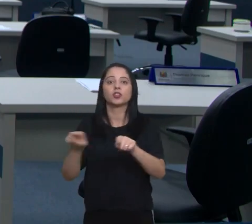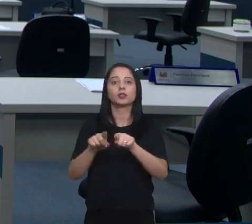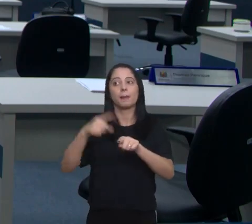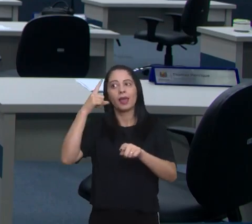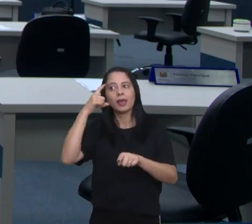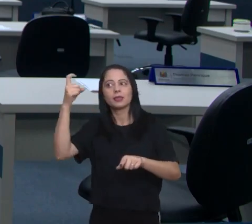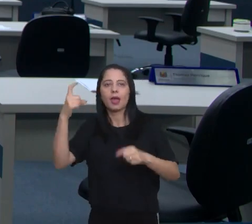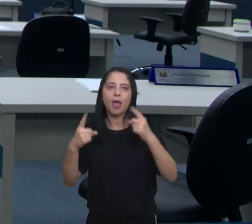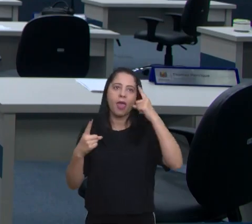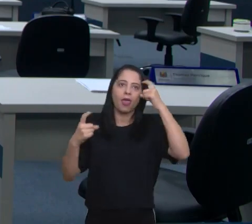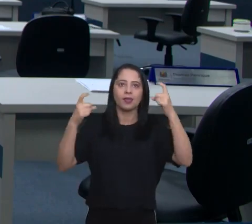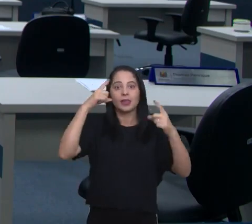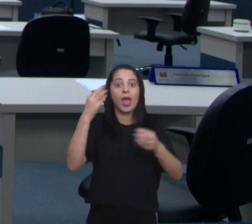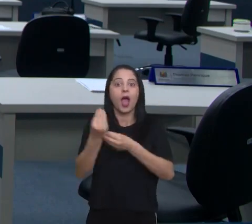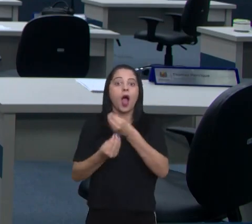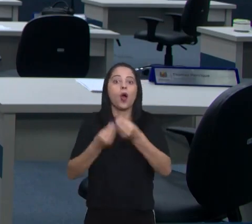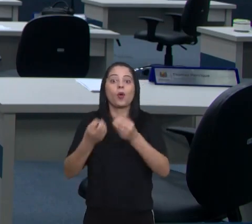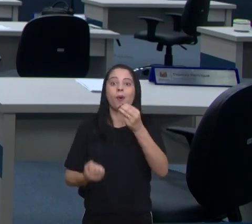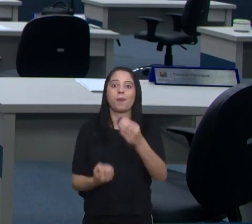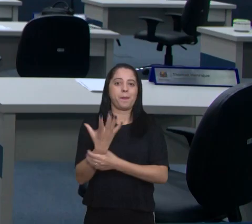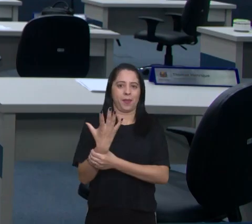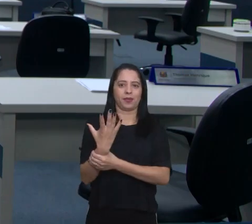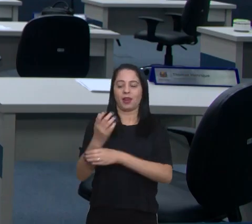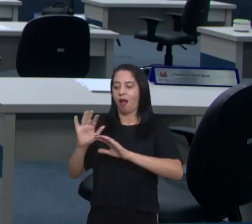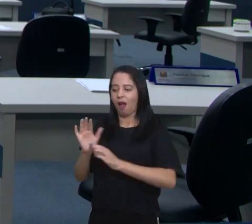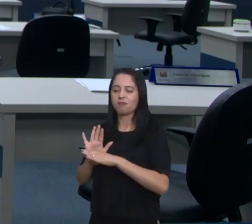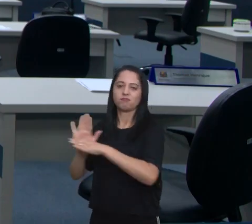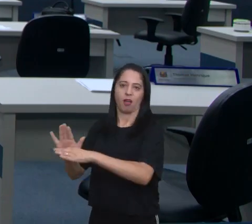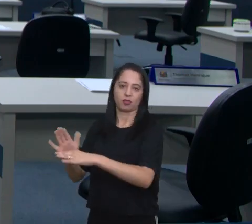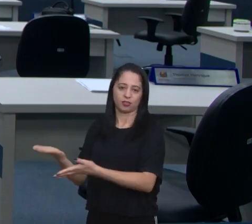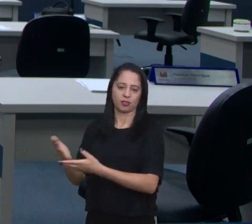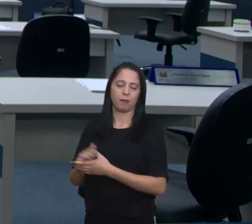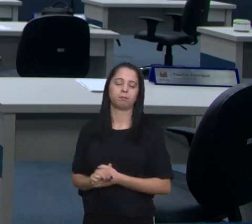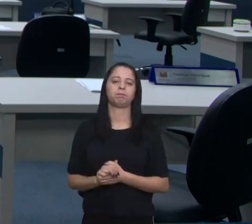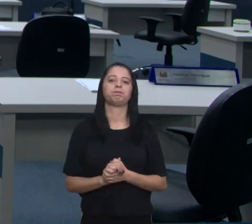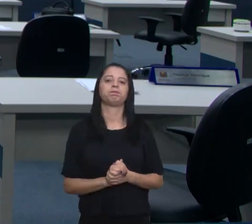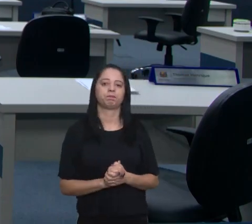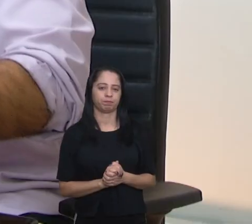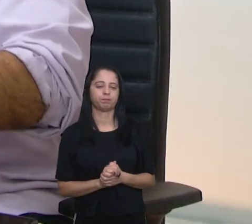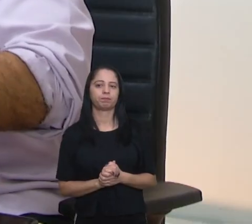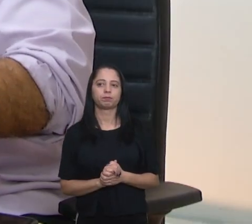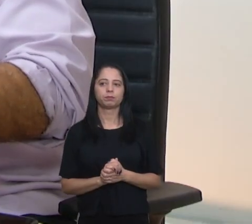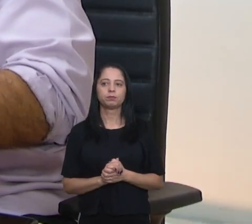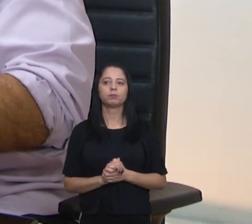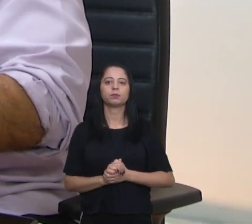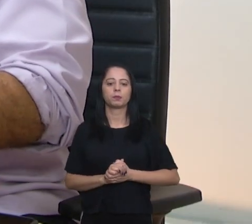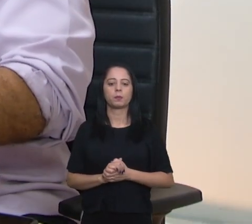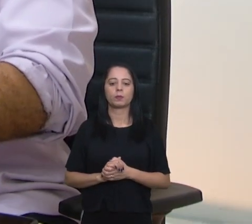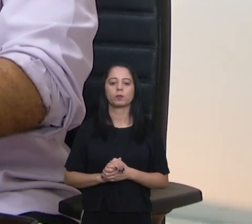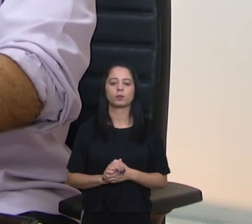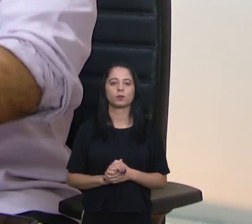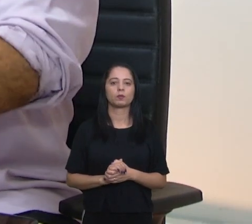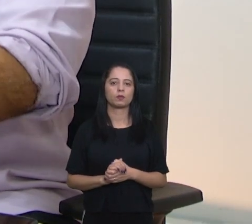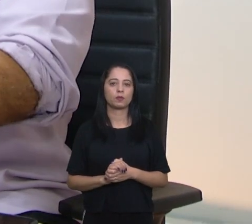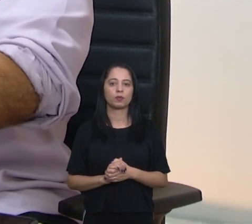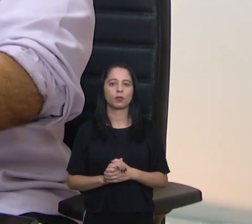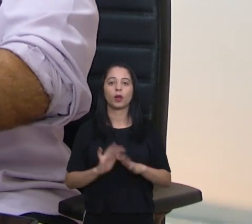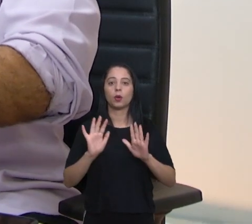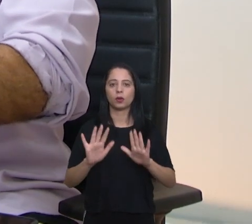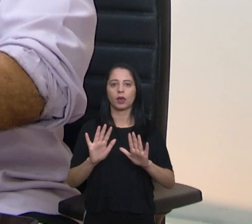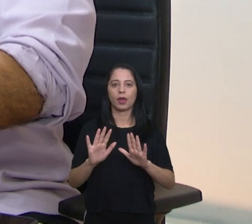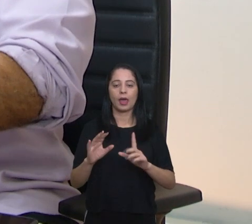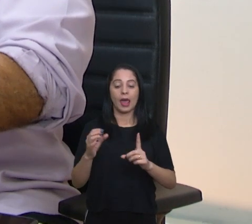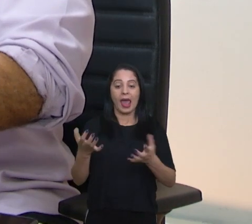investimentos, ideias para poder estar beneficiando essa classe de pessoas. A grande importância da